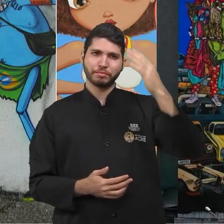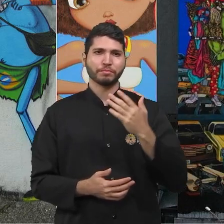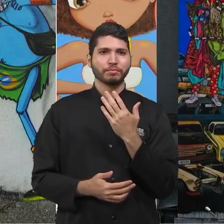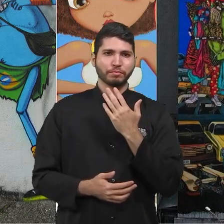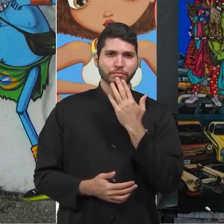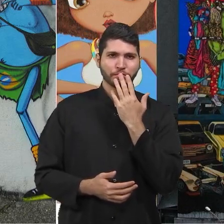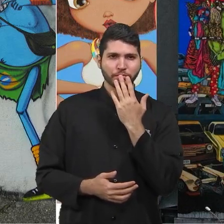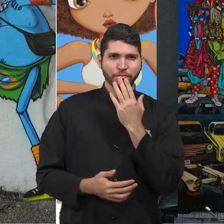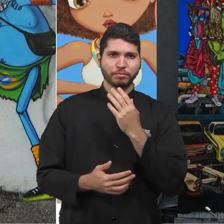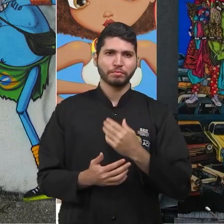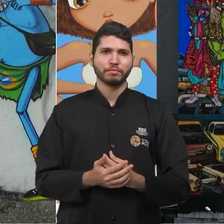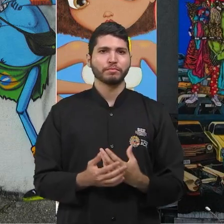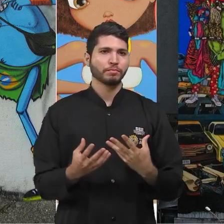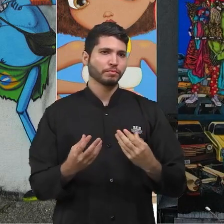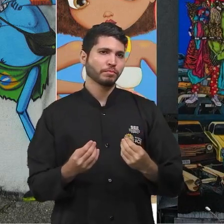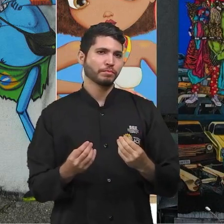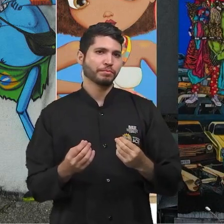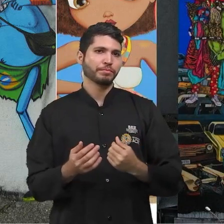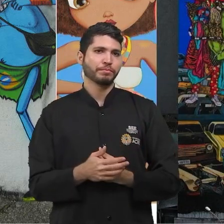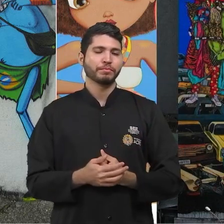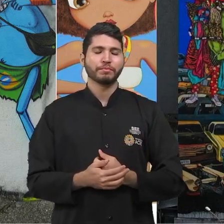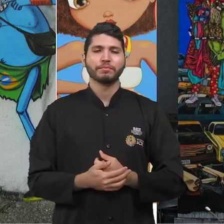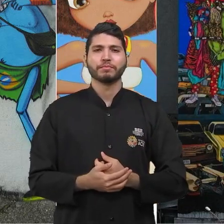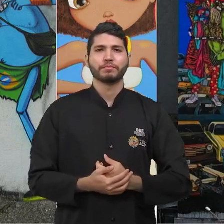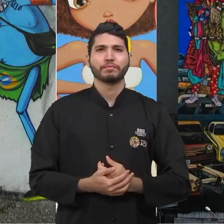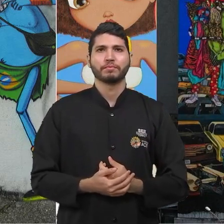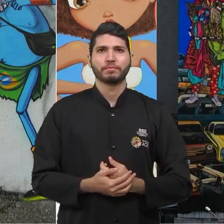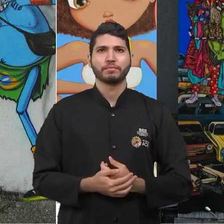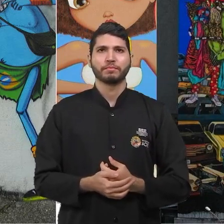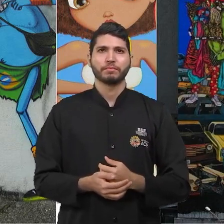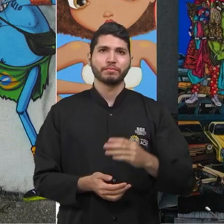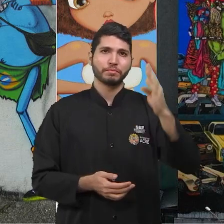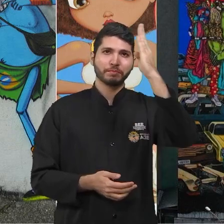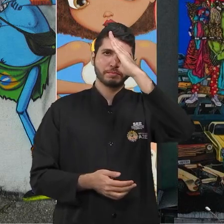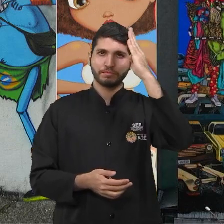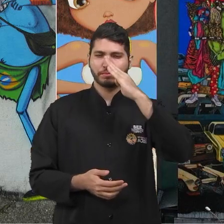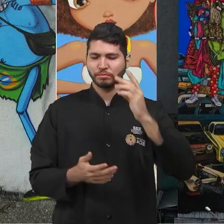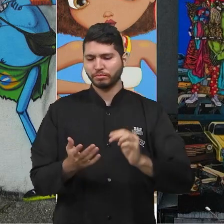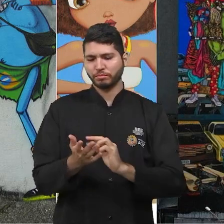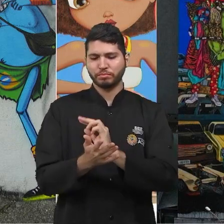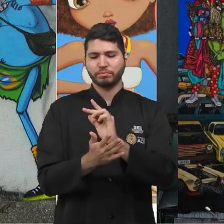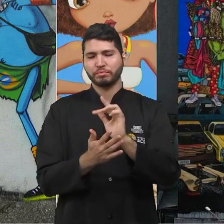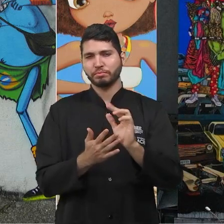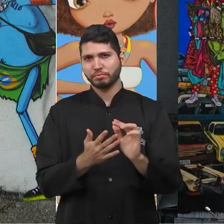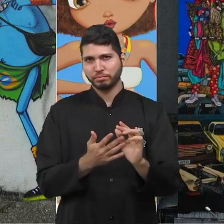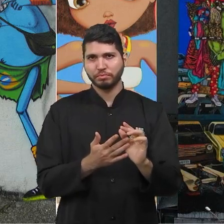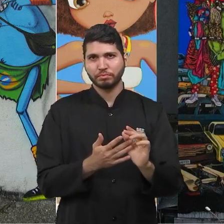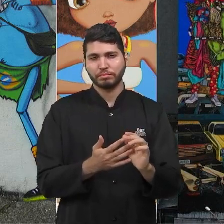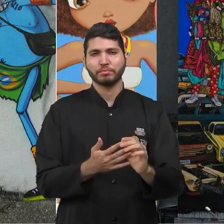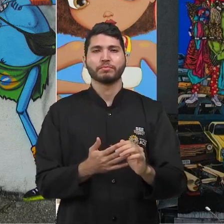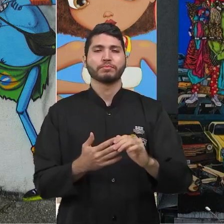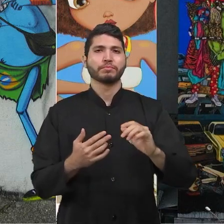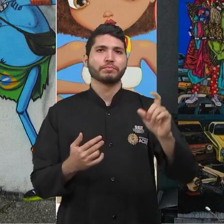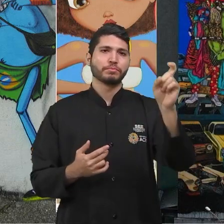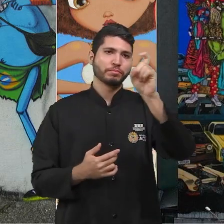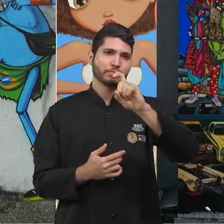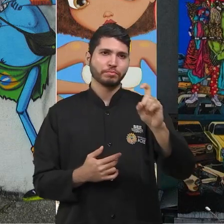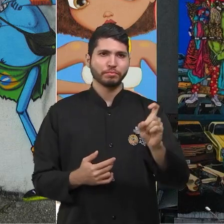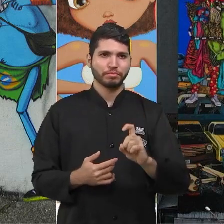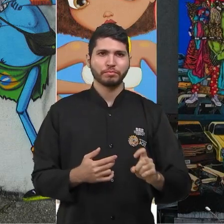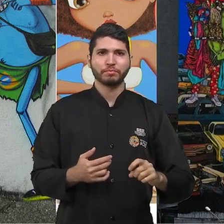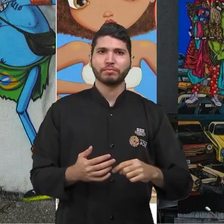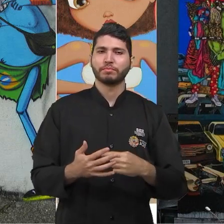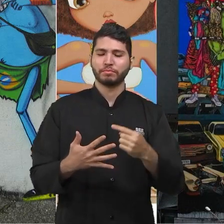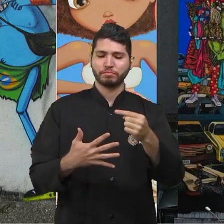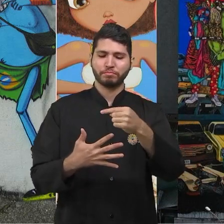orgânicas das suas obras. Então, o Brasil, ele é um celeiro de grandes grafiteiros. Os Gêmeos, Crânio,